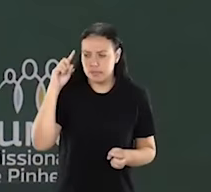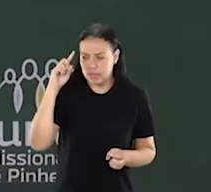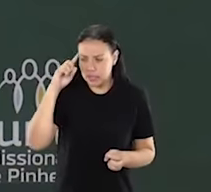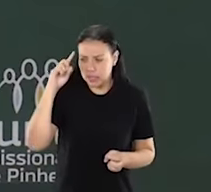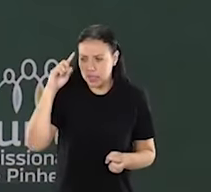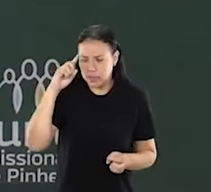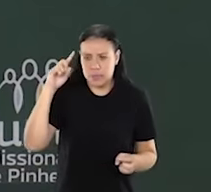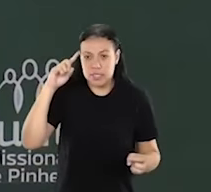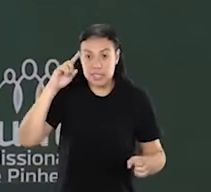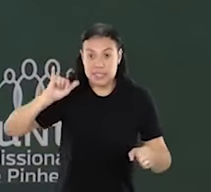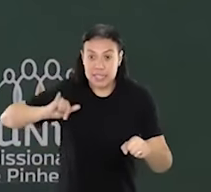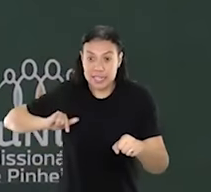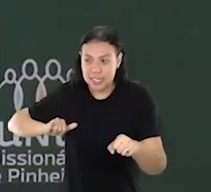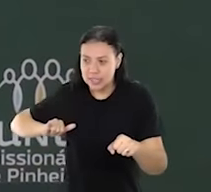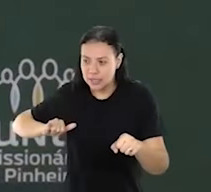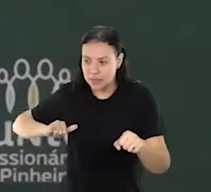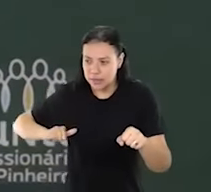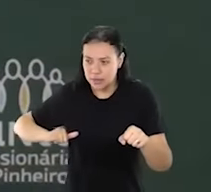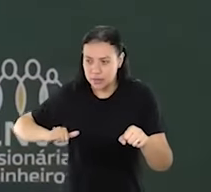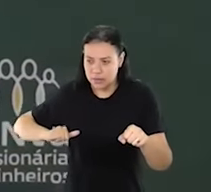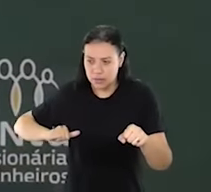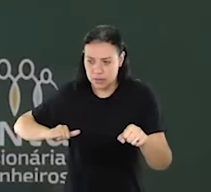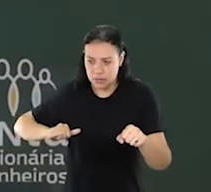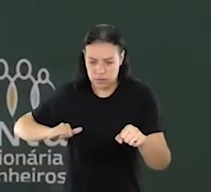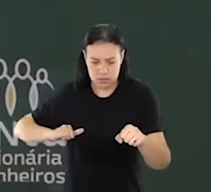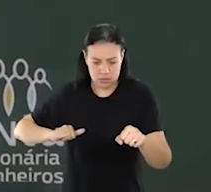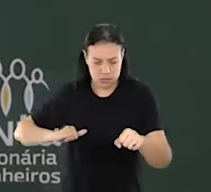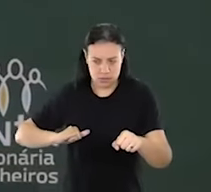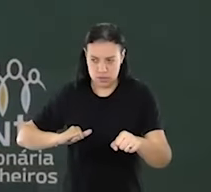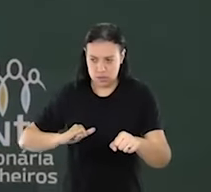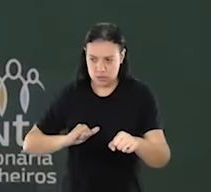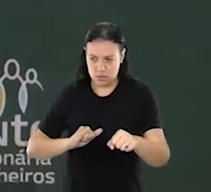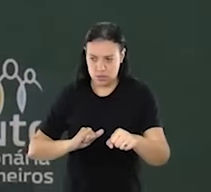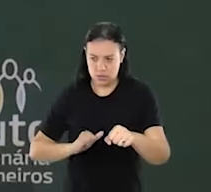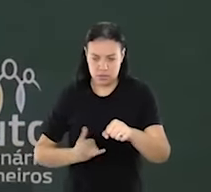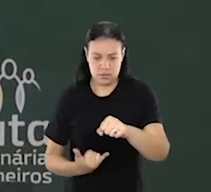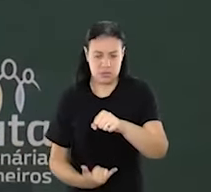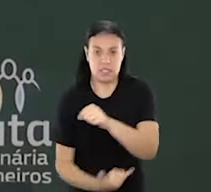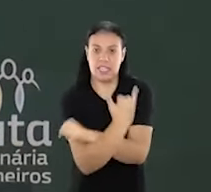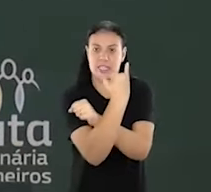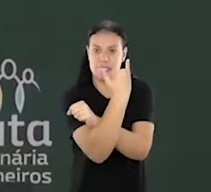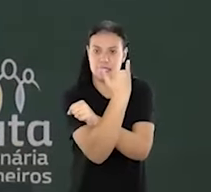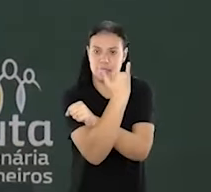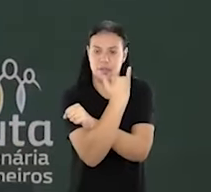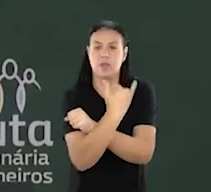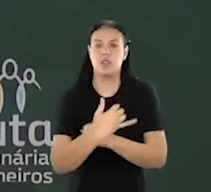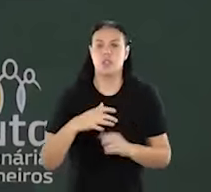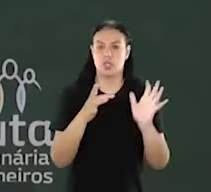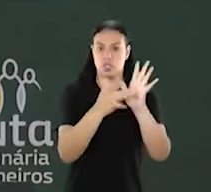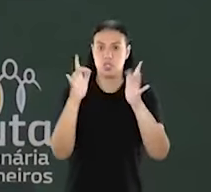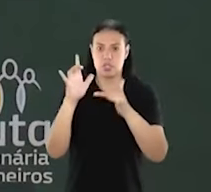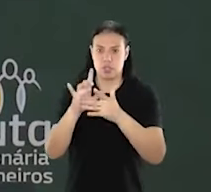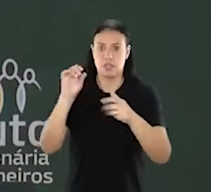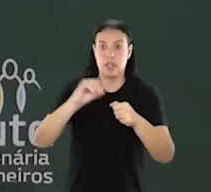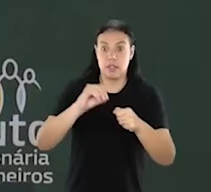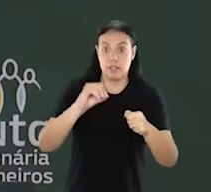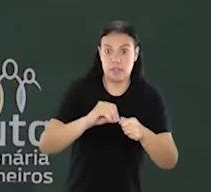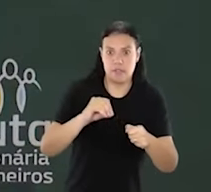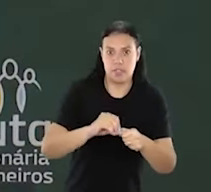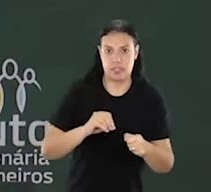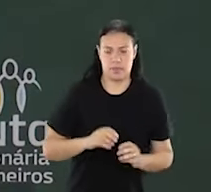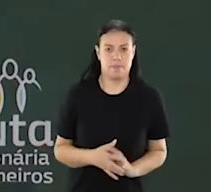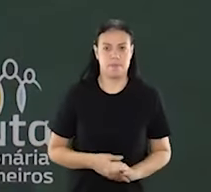da festa, matá-lo, longe dos holofotes, das multidões que já teriam evadido de Jerusalém.